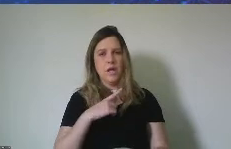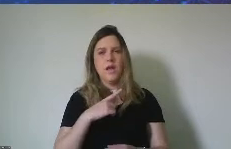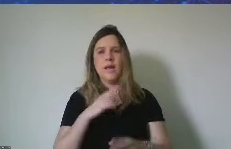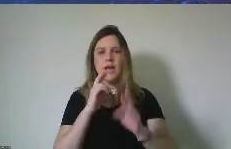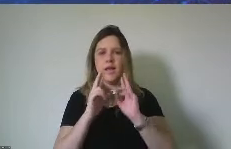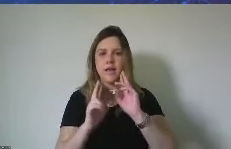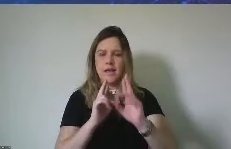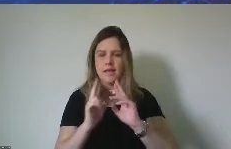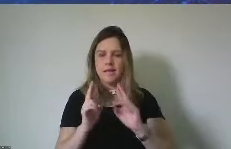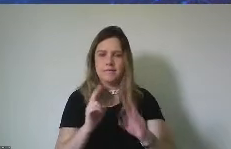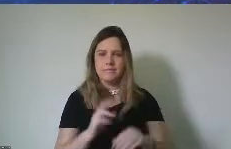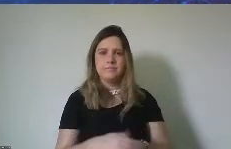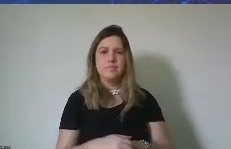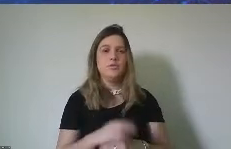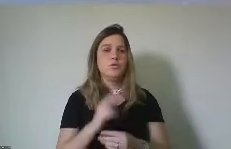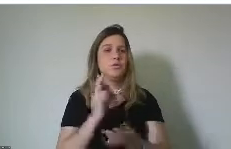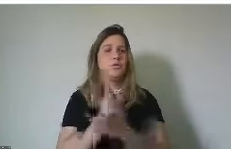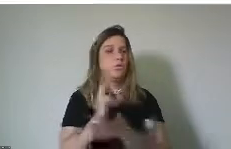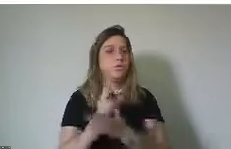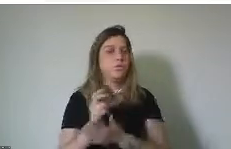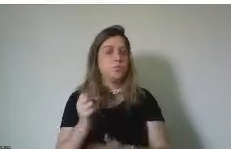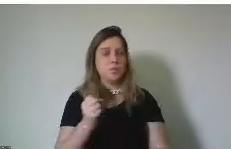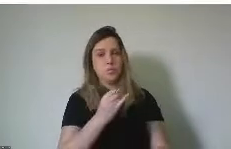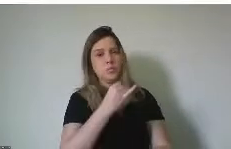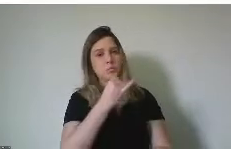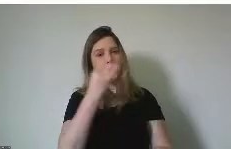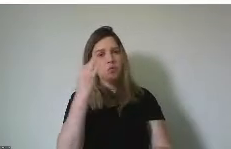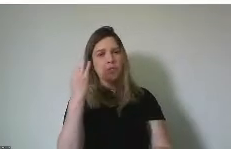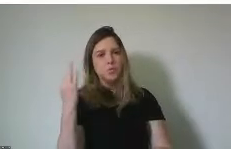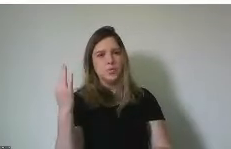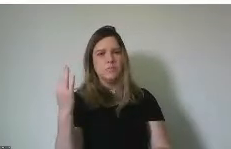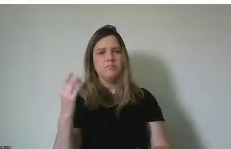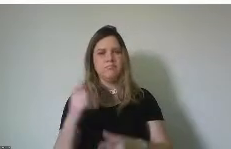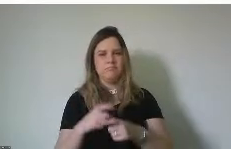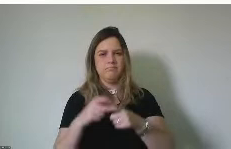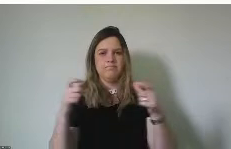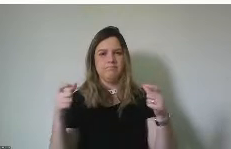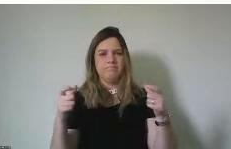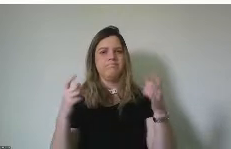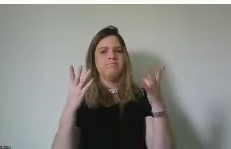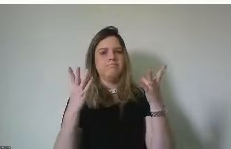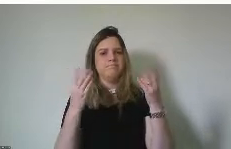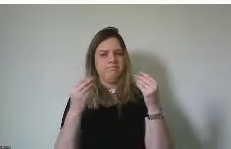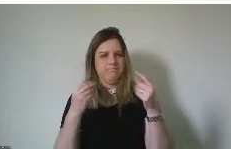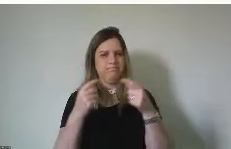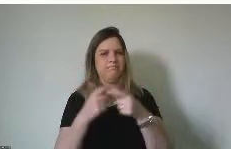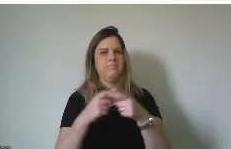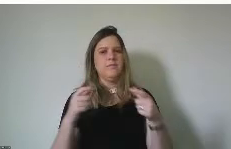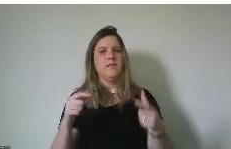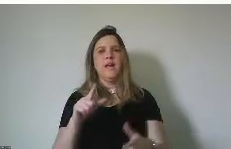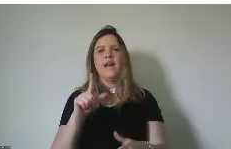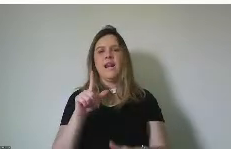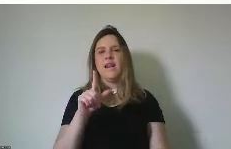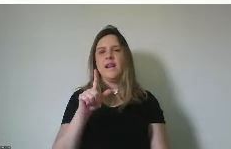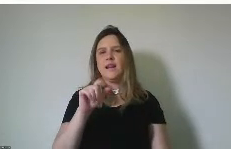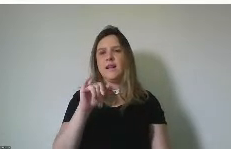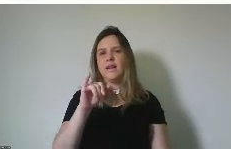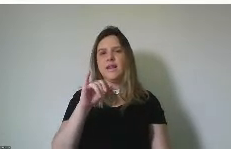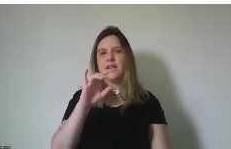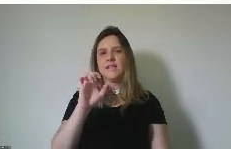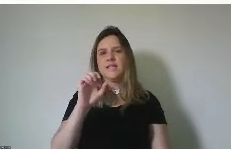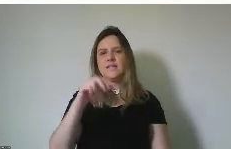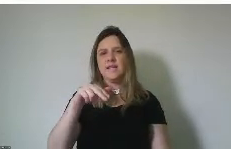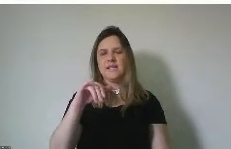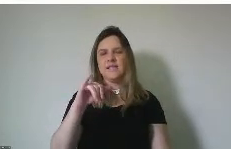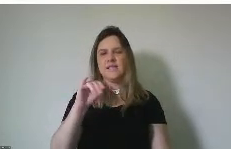a quantidade de pedidos de licenciamento tem sido muito grande e a eólico offshore ela tem o potencial de fazer